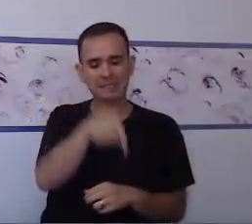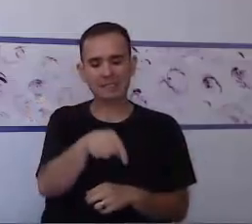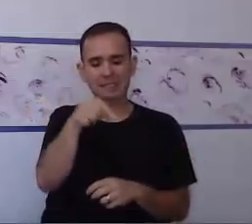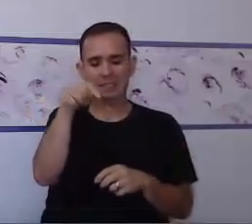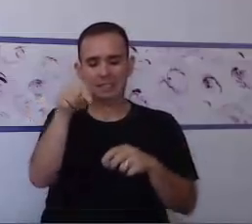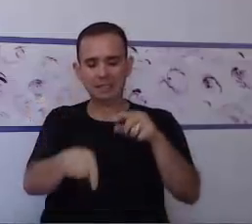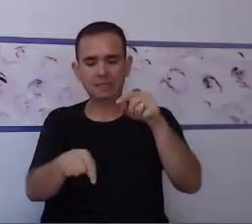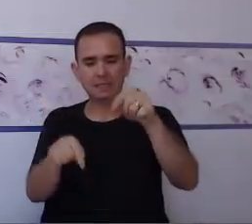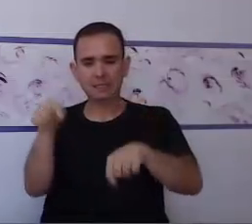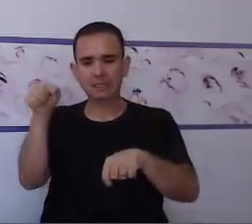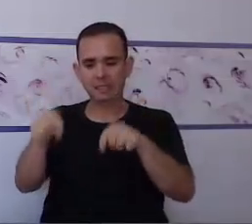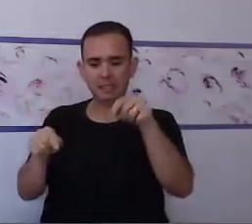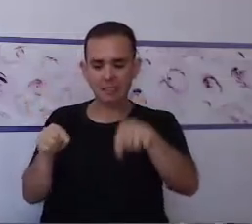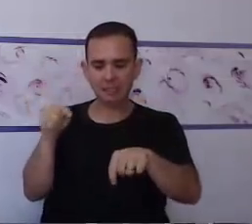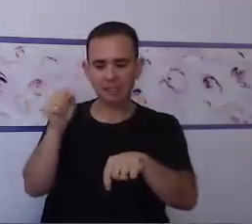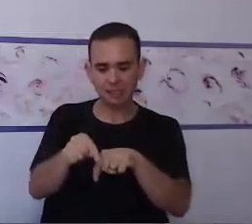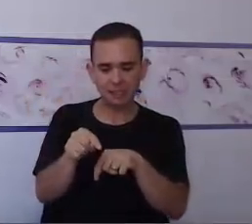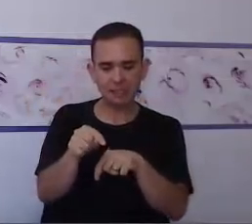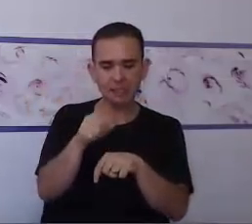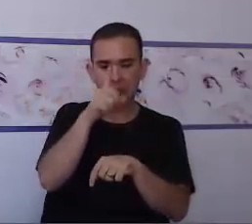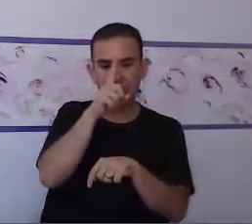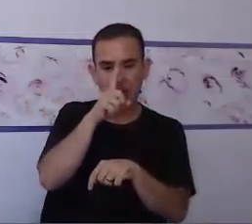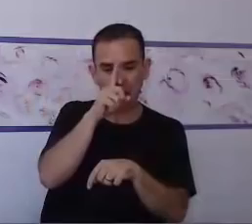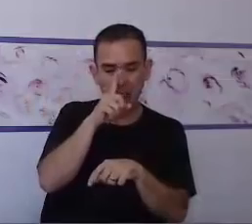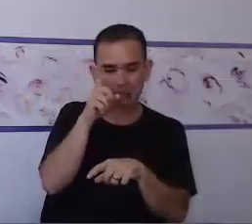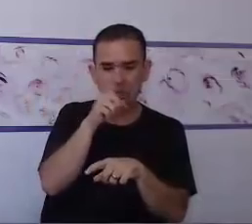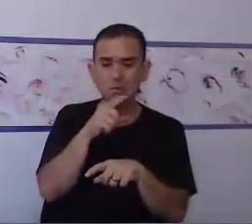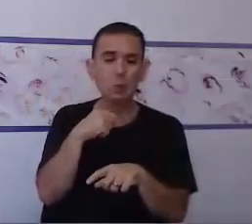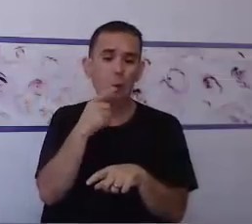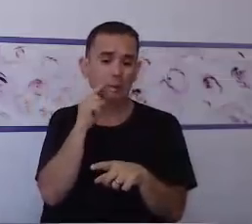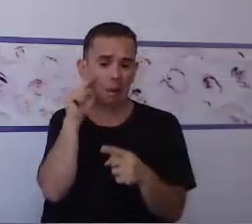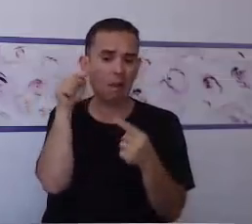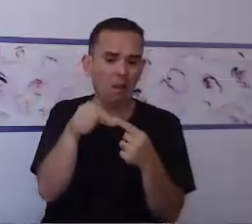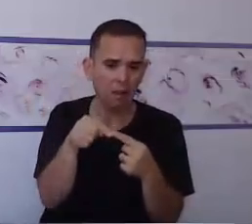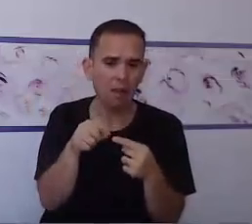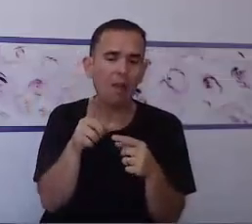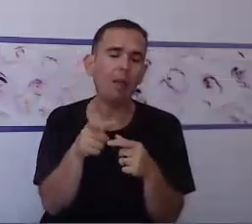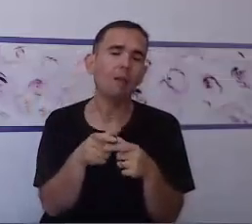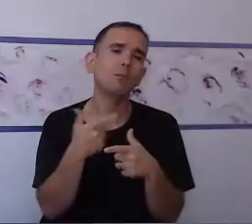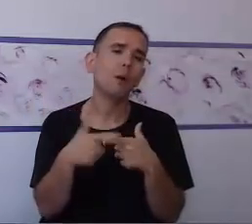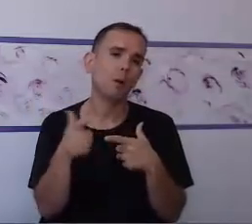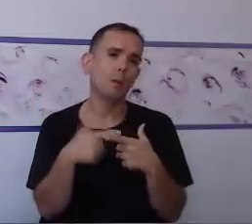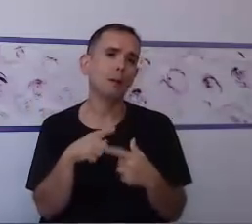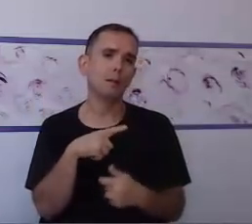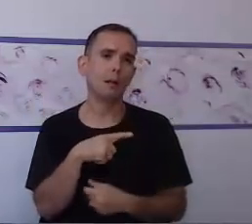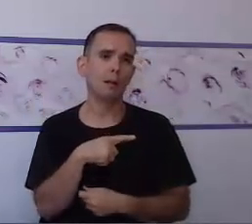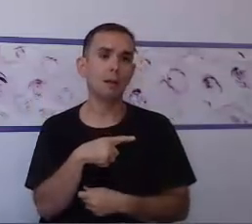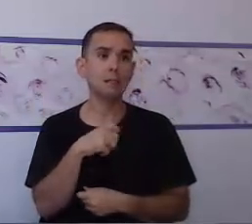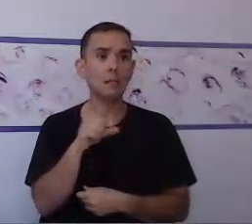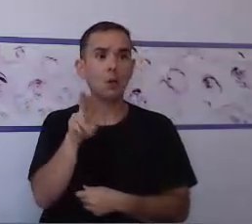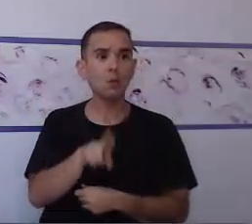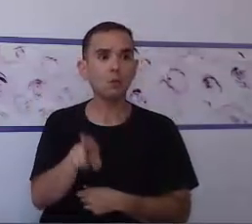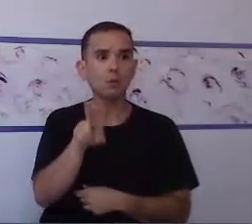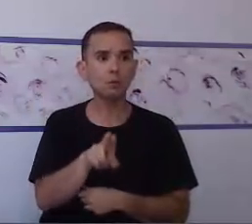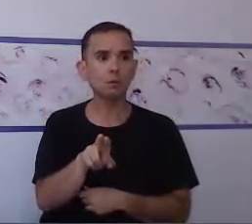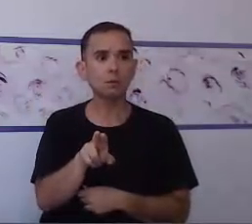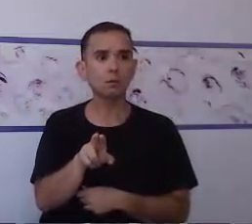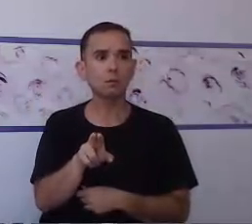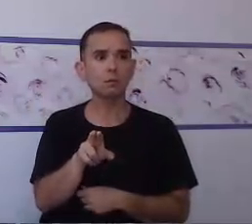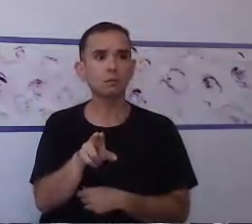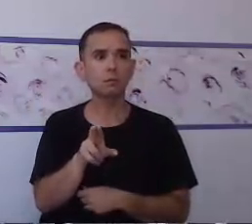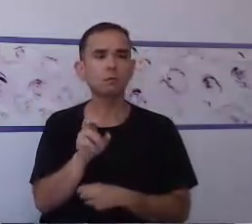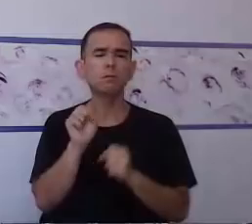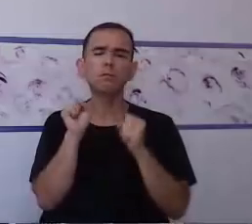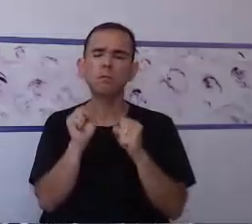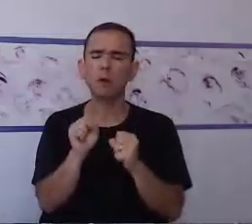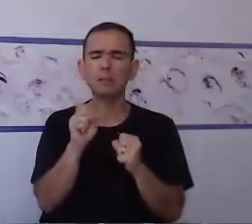aluno que vai fazer uso desse equipamento não conseguir acertar a tecla é grande. Se eu faço uso de uma ponteira, seja